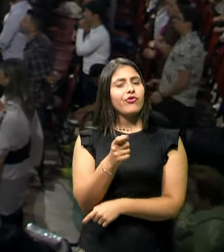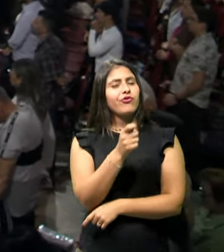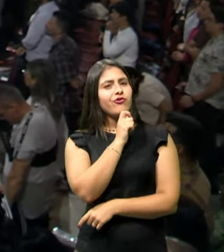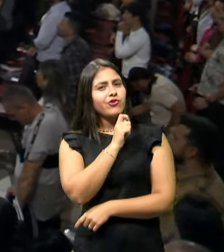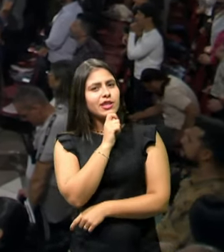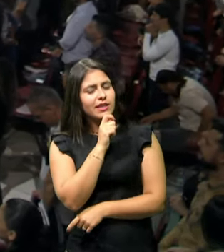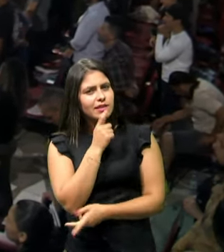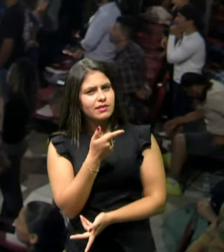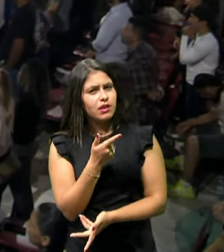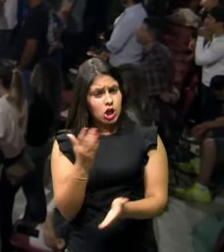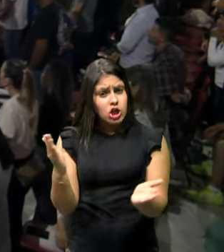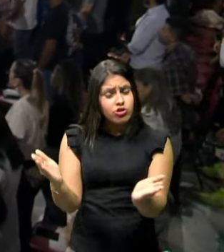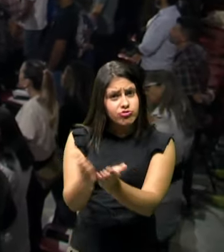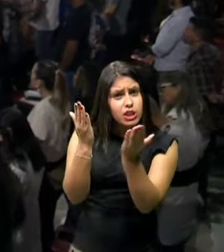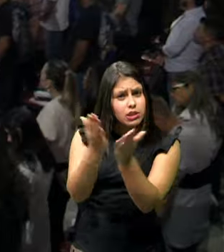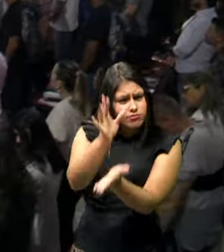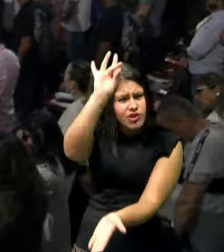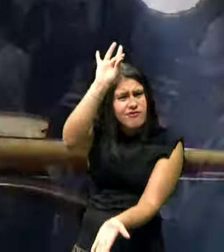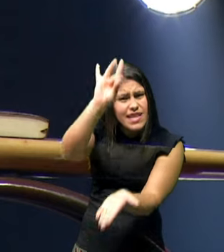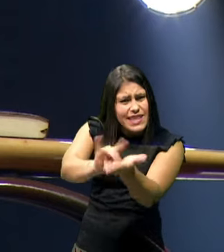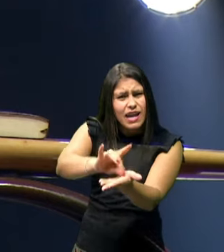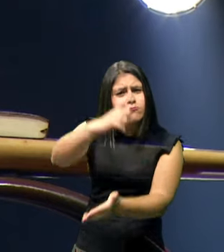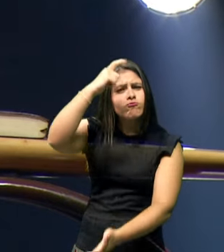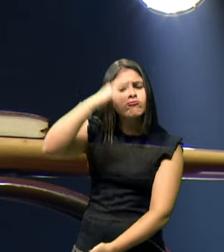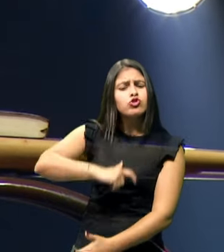De ser crente de verdade,